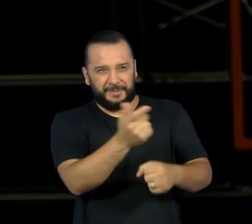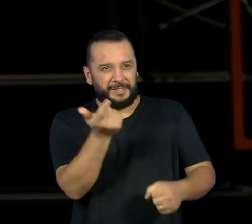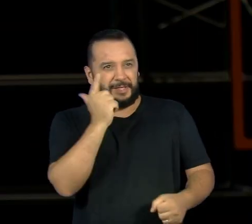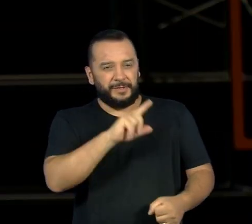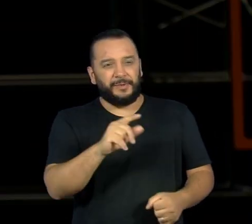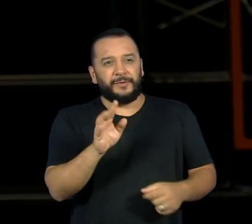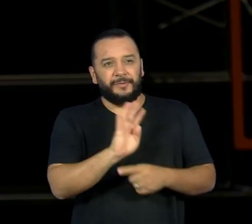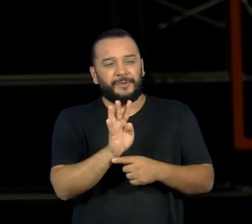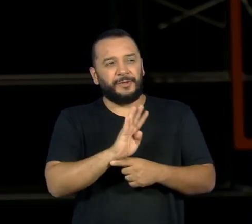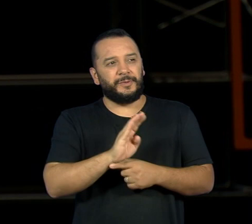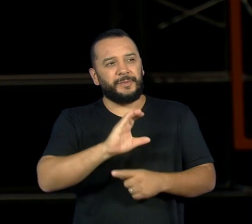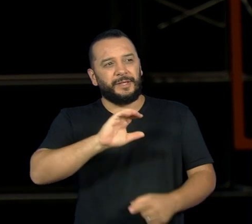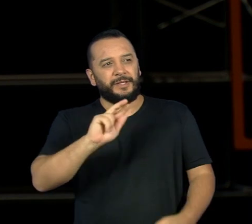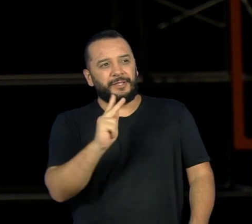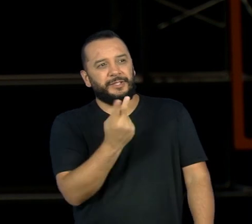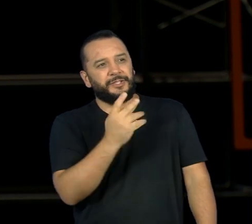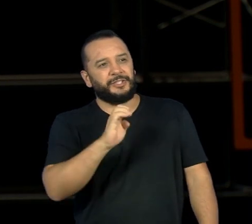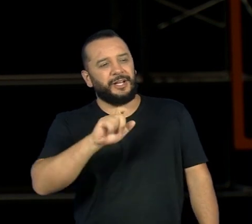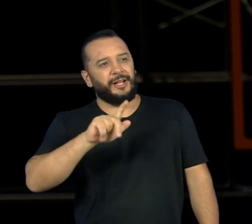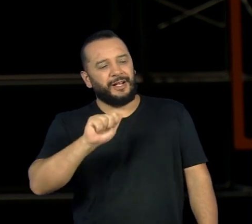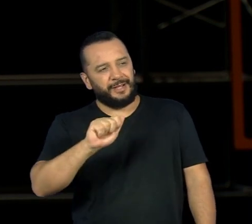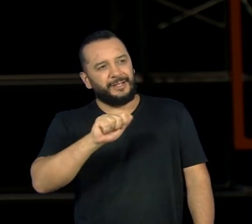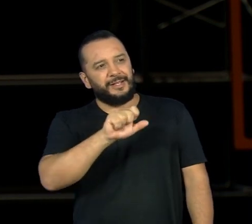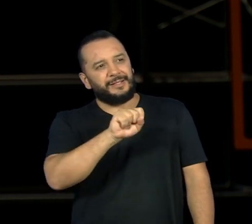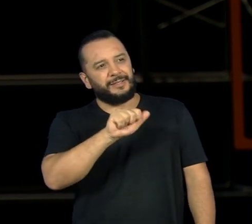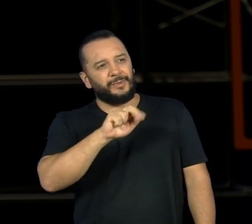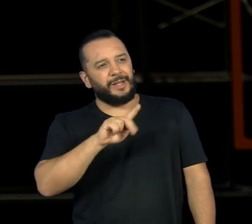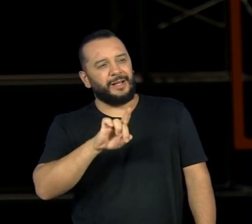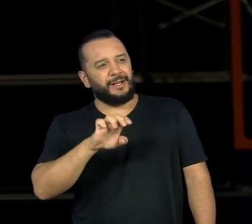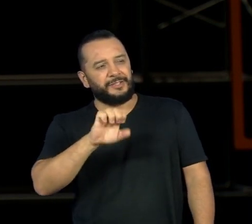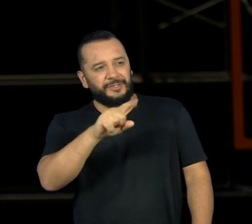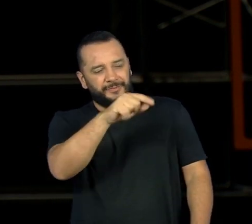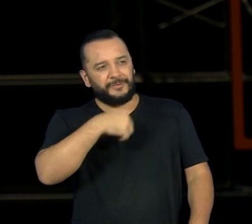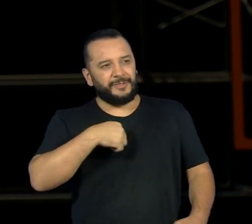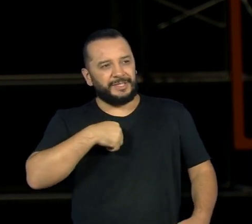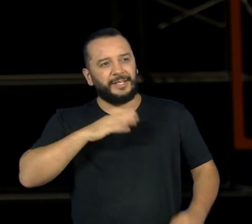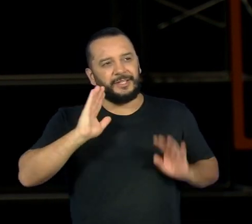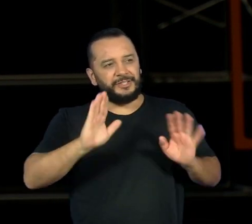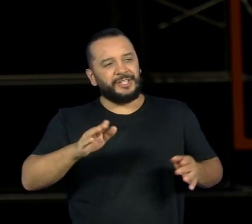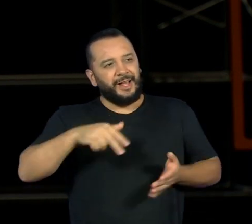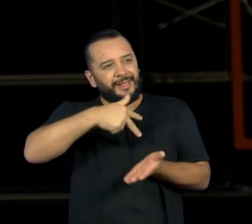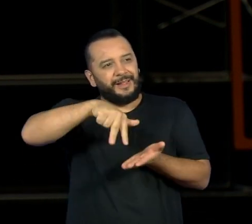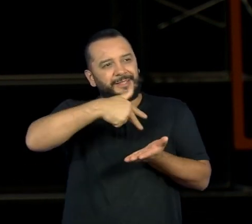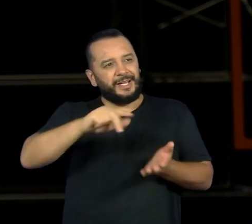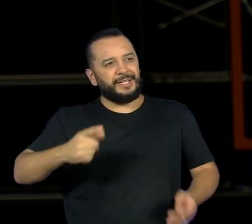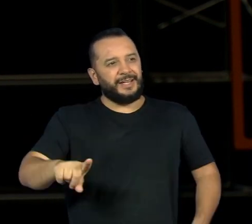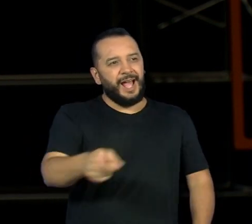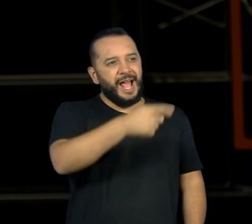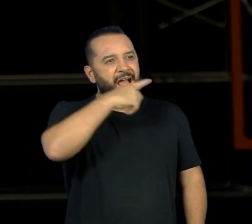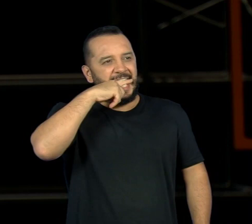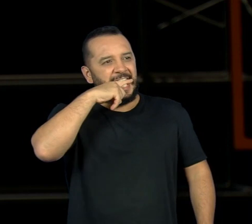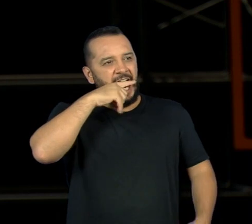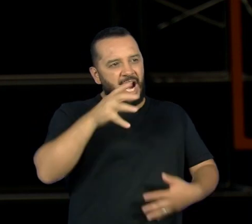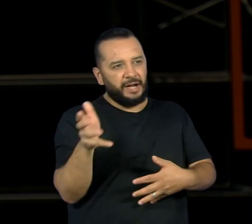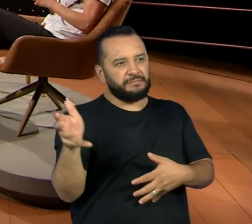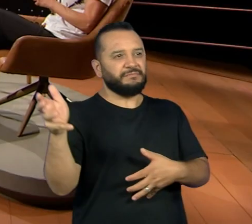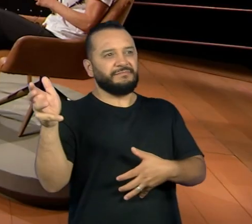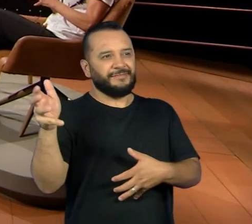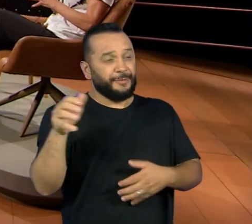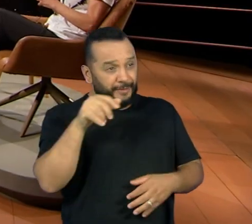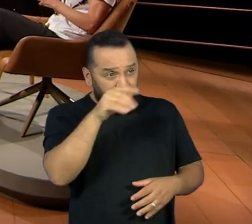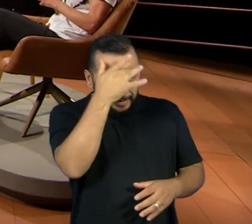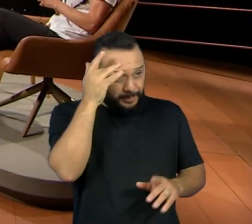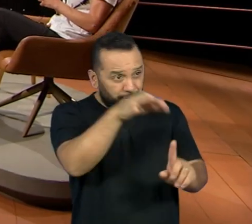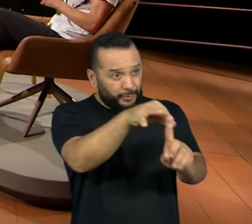de Saudade. Você fez uma dançarina de tango e em Como Nossos Pais também. Você foi escalada quase no dia da filmagem. Como é que foi?